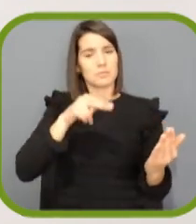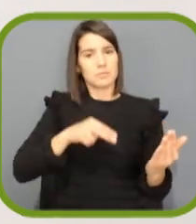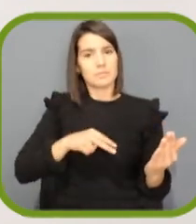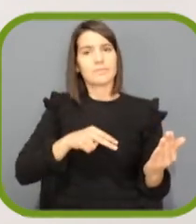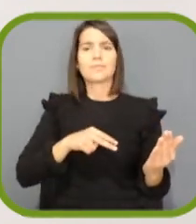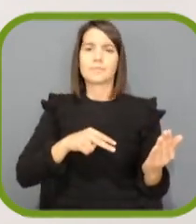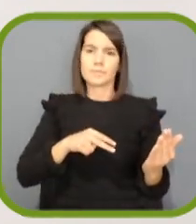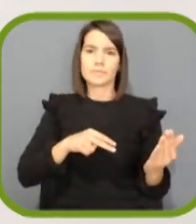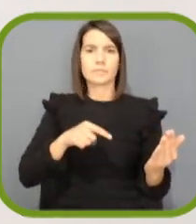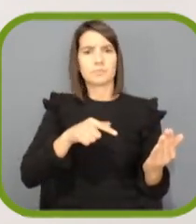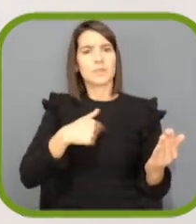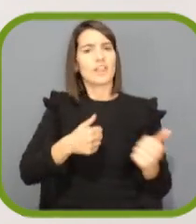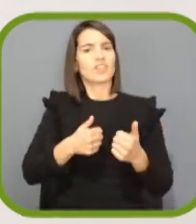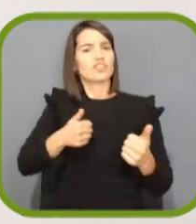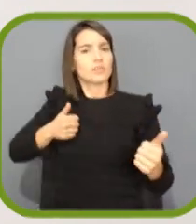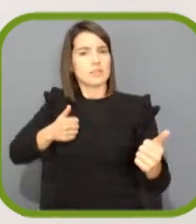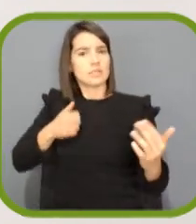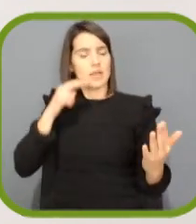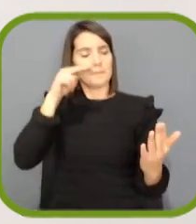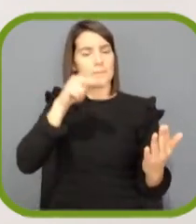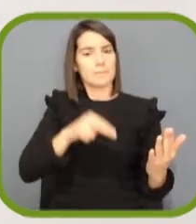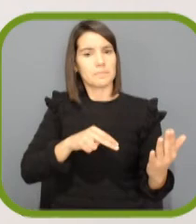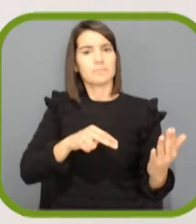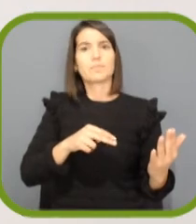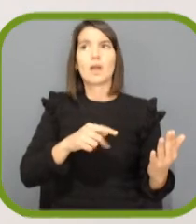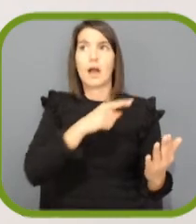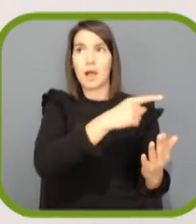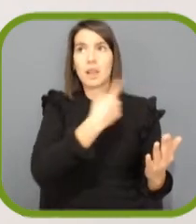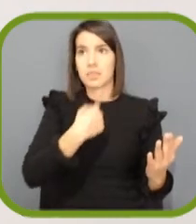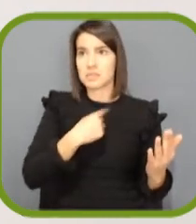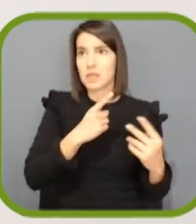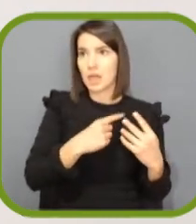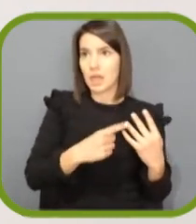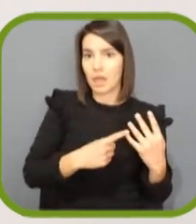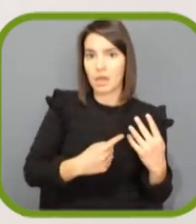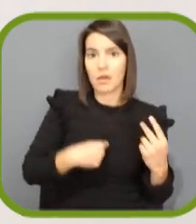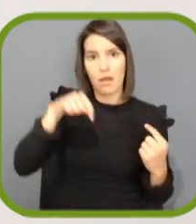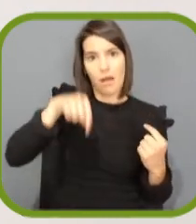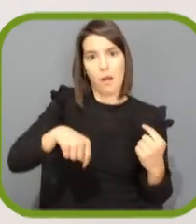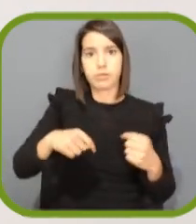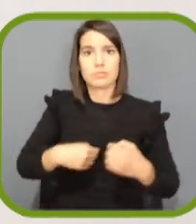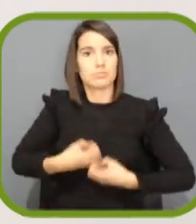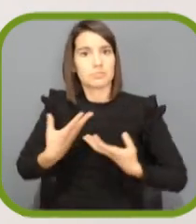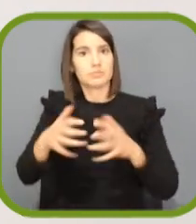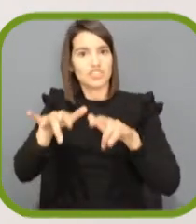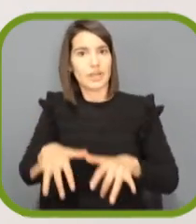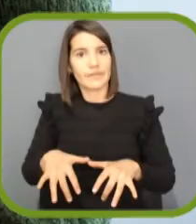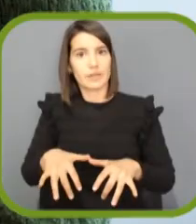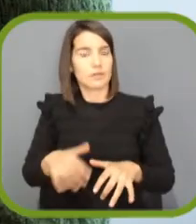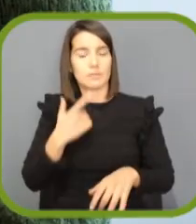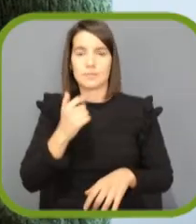e ter algum distanciamento dessa informação. Não é só porque fulano de tal me diz que eu vou correr a